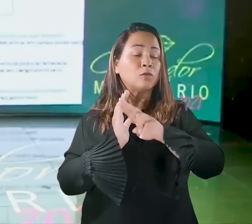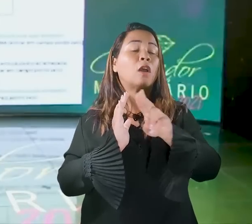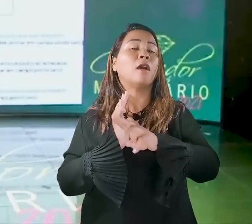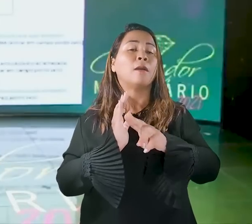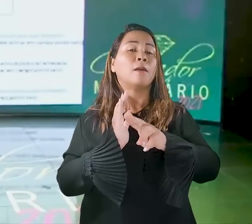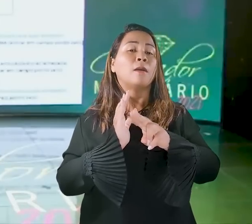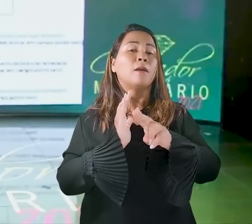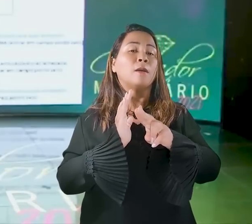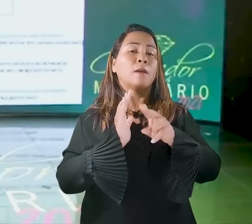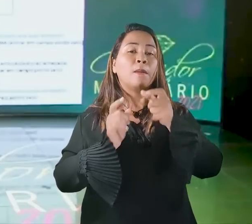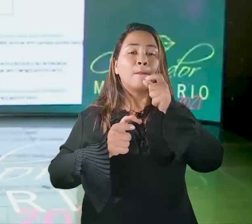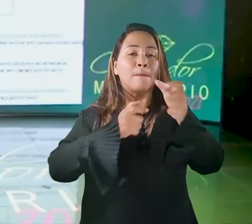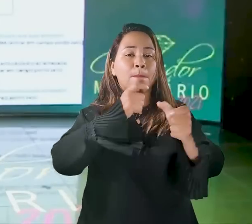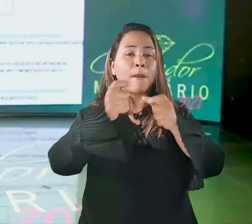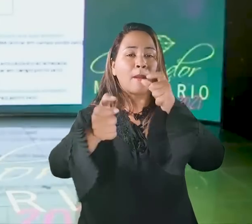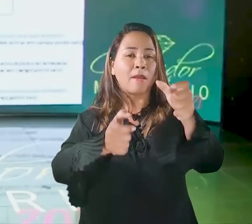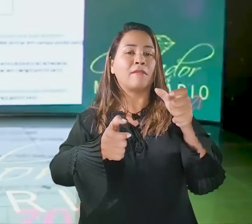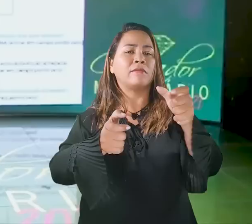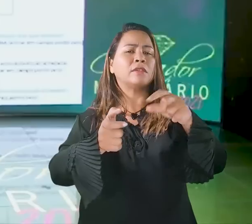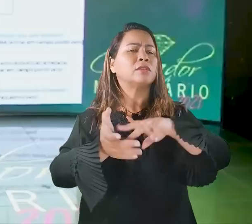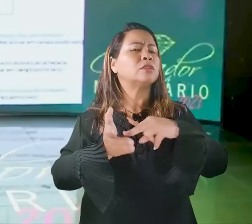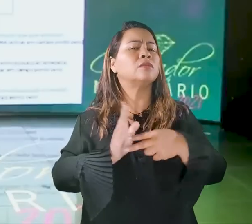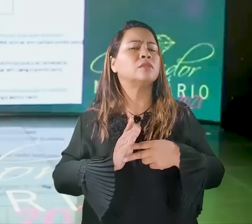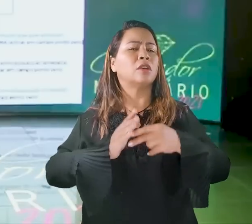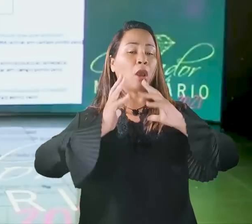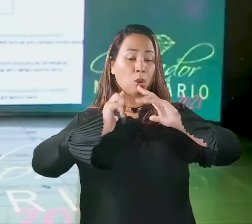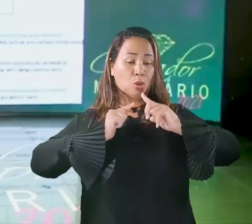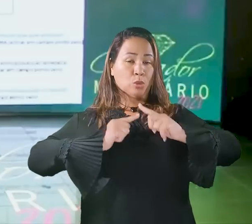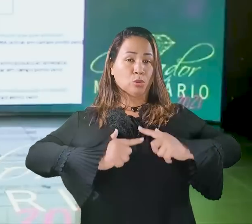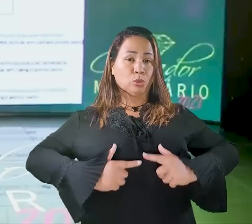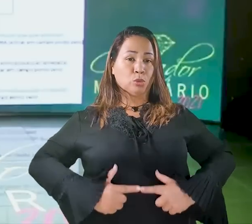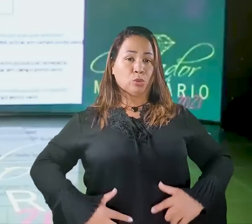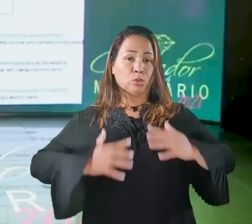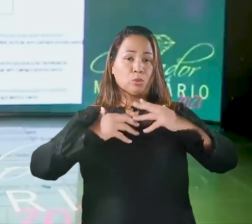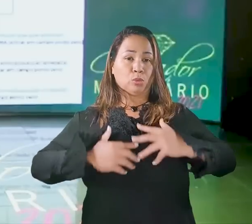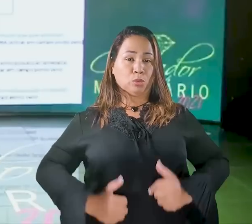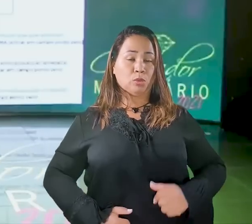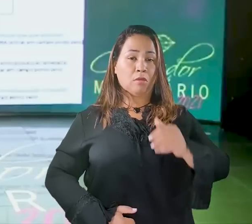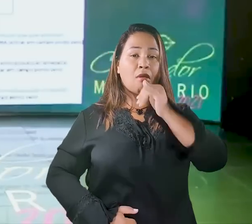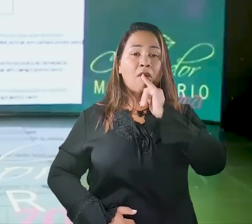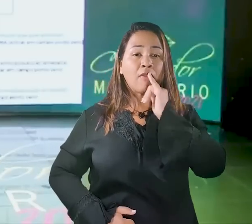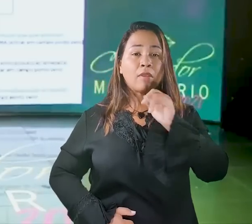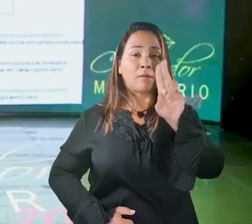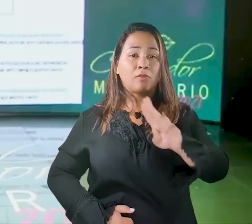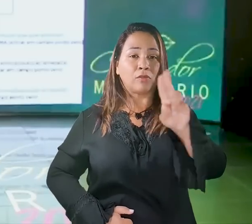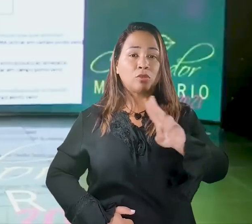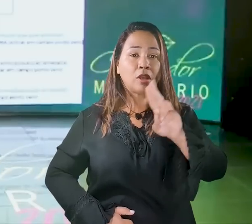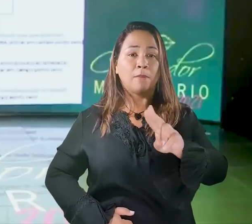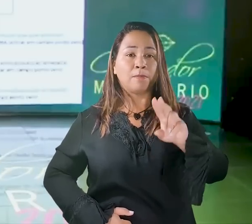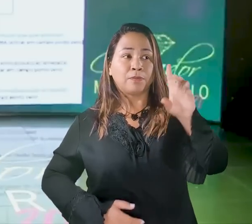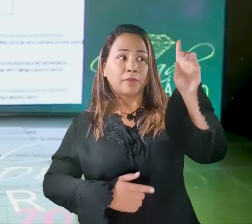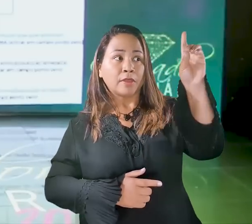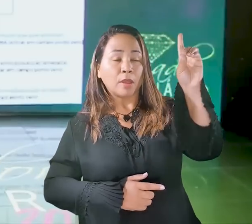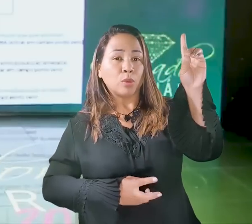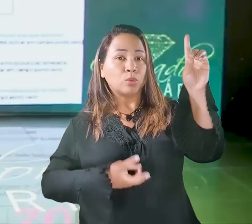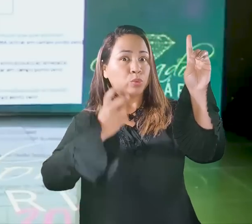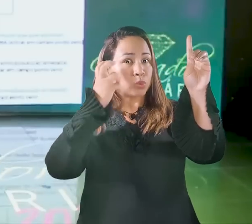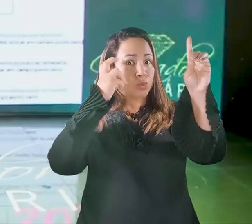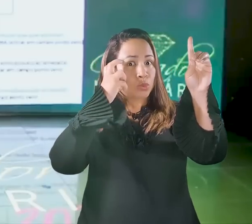as limpezas. Que significa? Eu vou usar consciência, presença divina de luz. No curso é outro